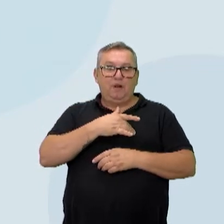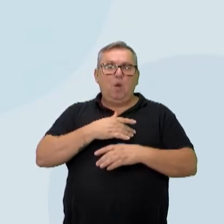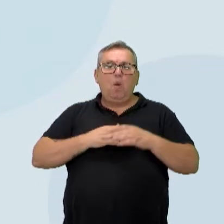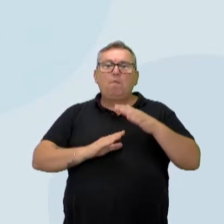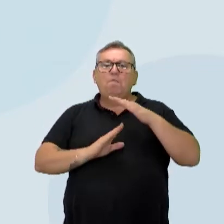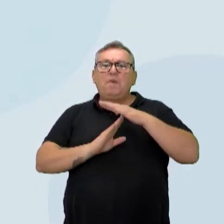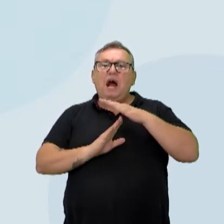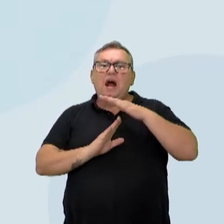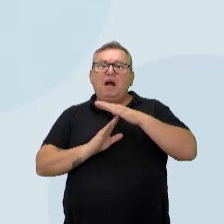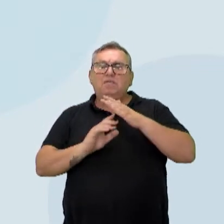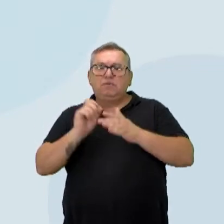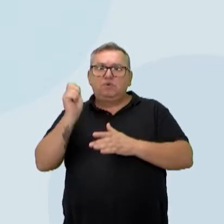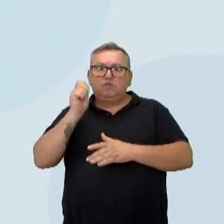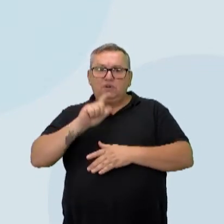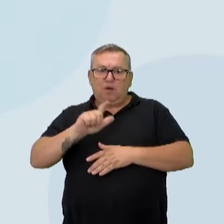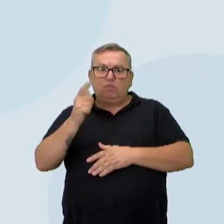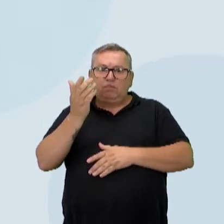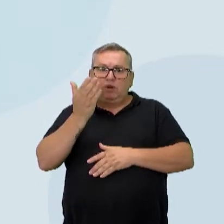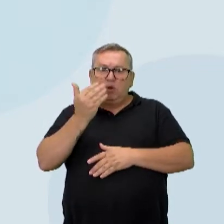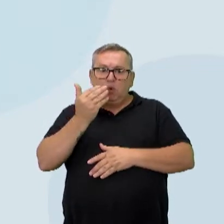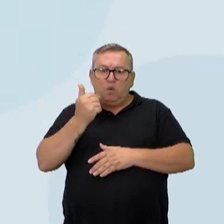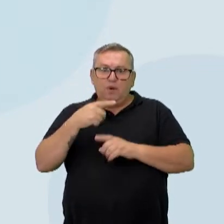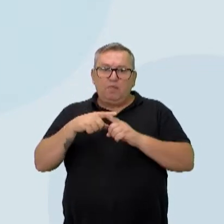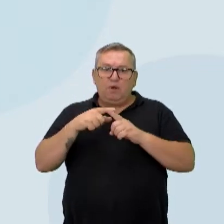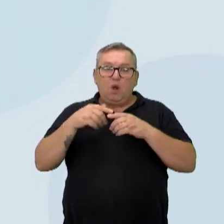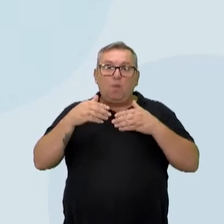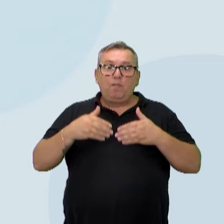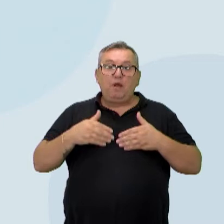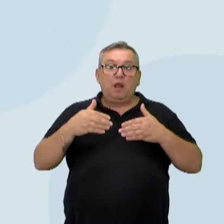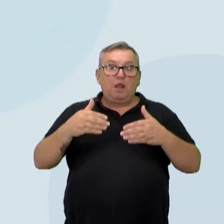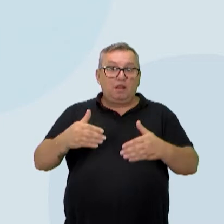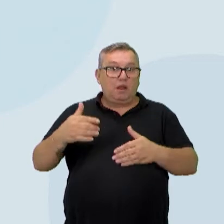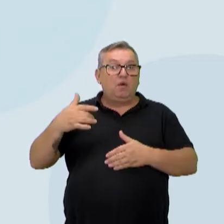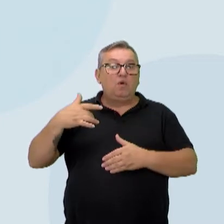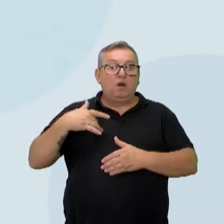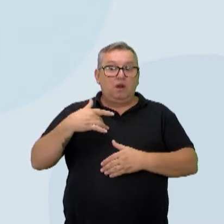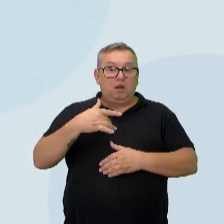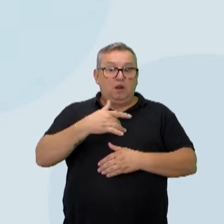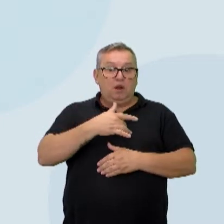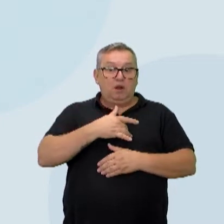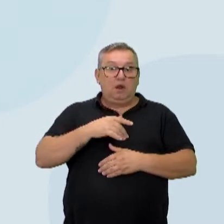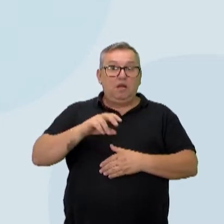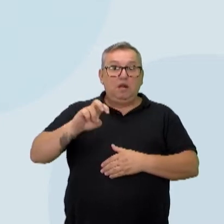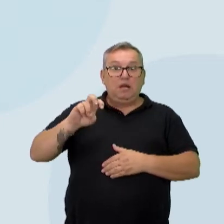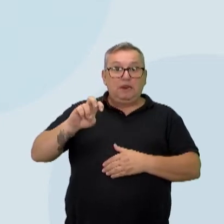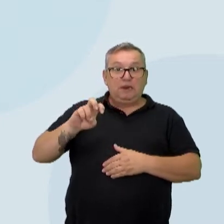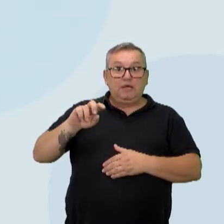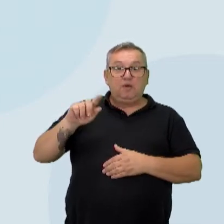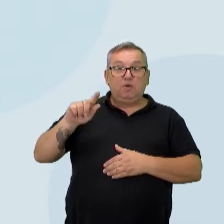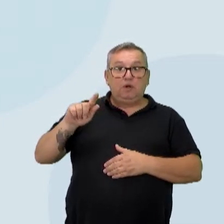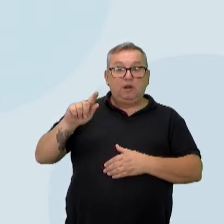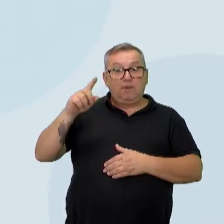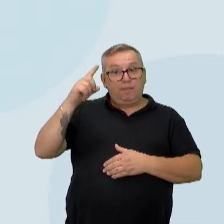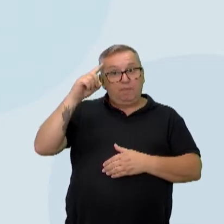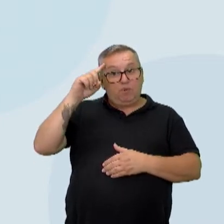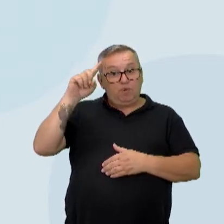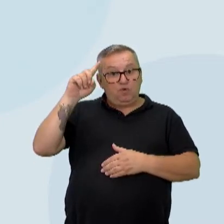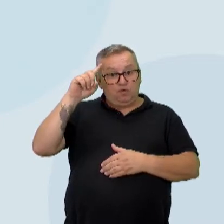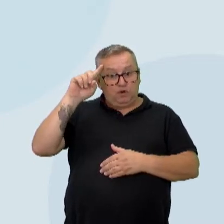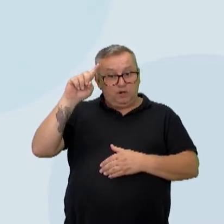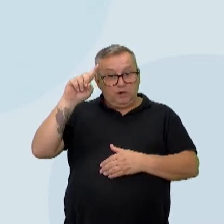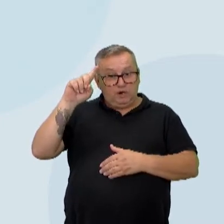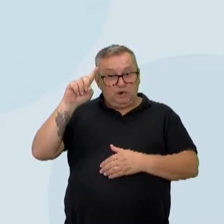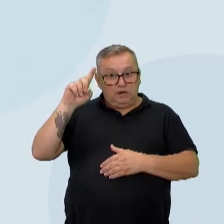dose máxima de sal recomendada pelo Ministério da Saúde é de 5 gramas por dia.